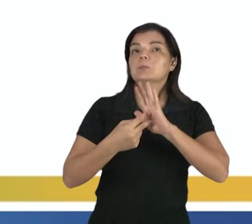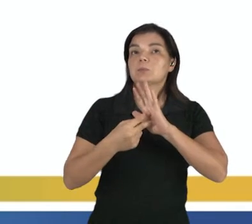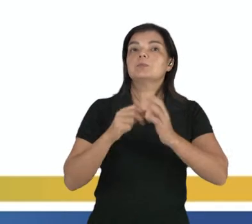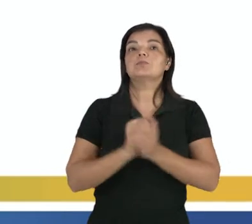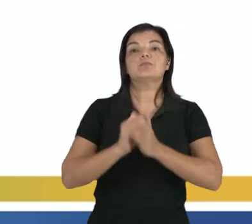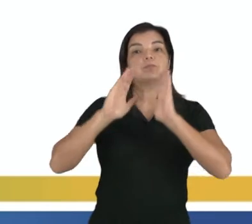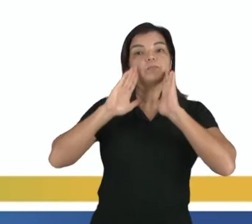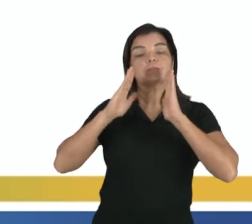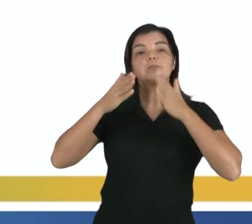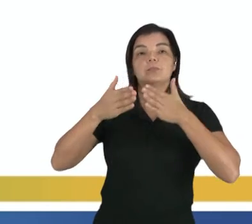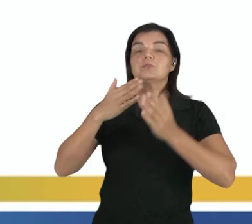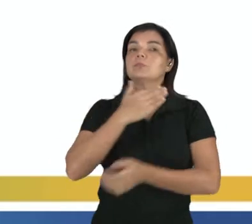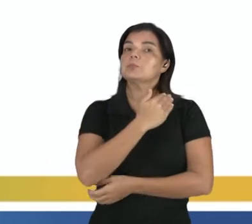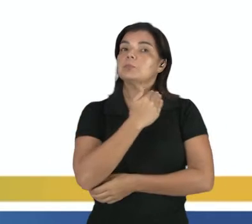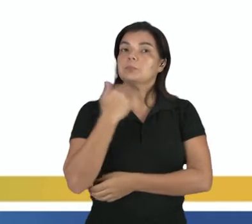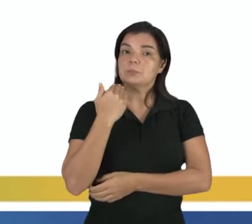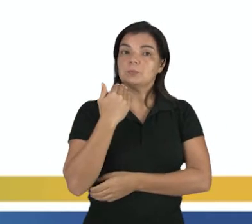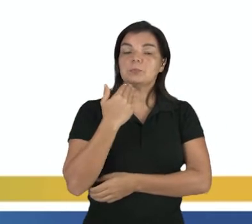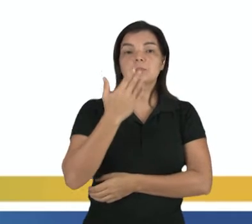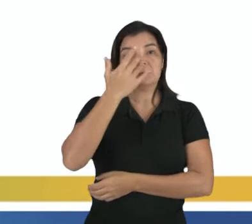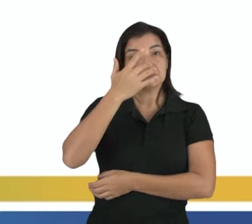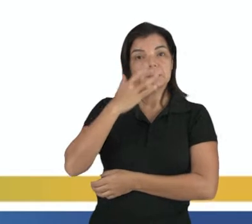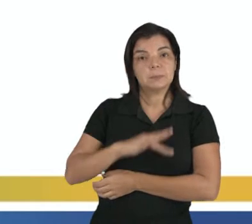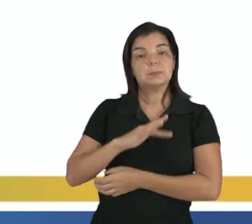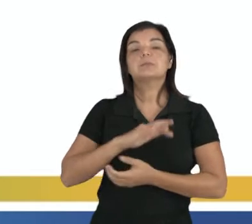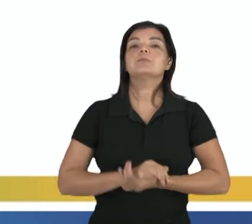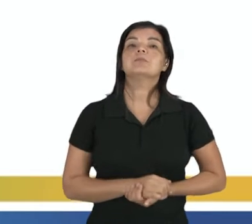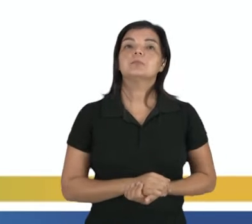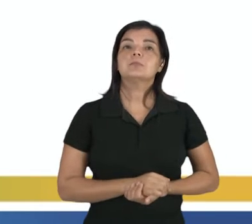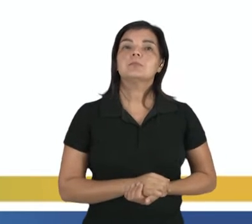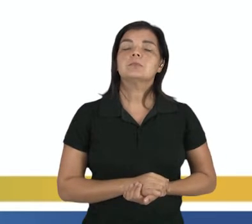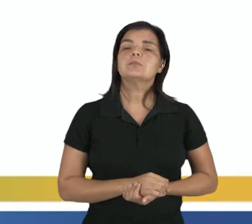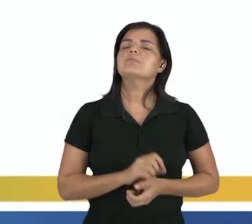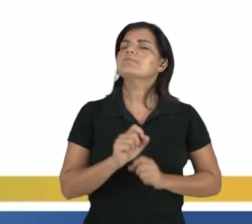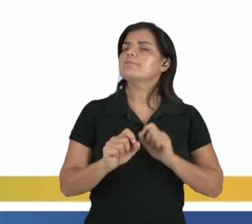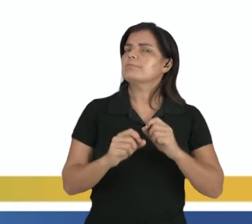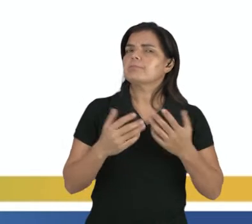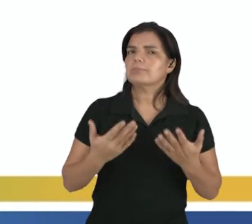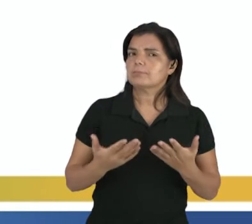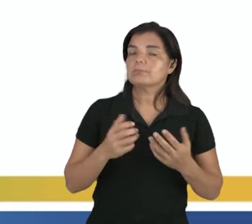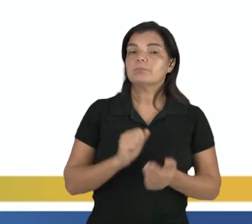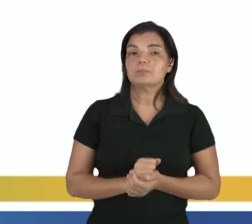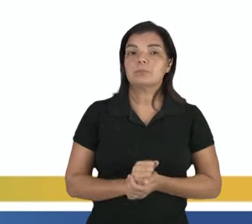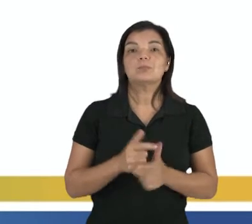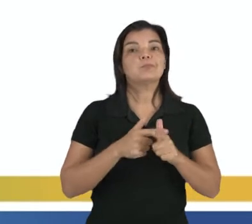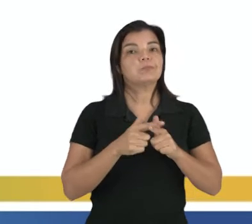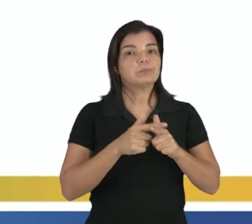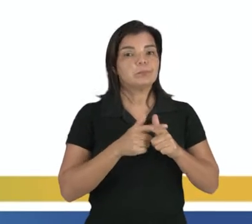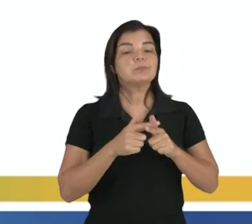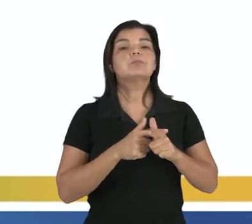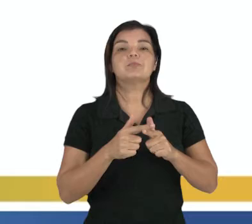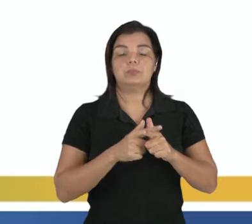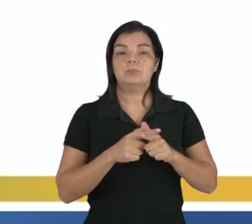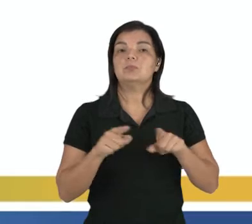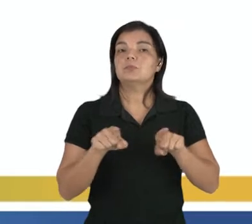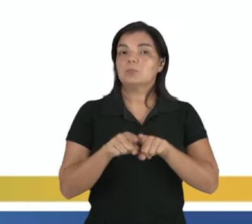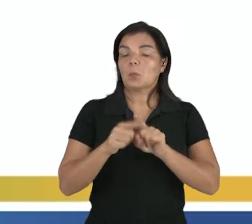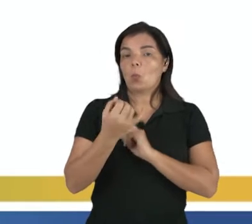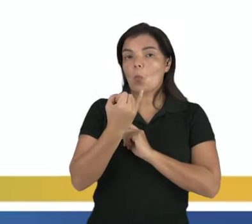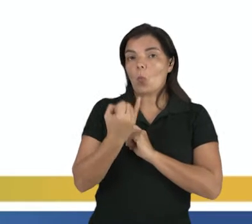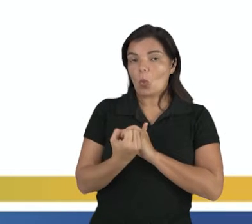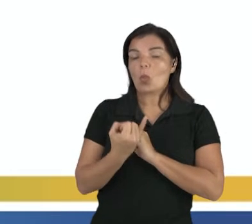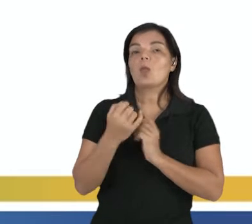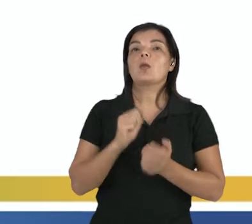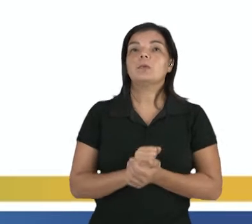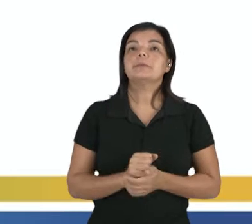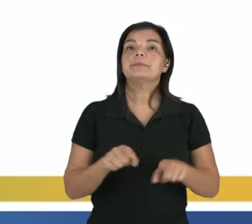é voltado para a mortalidade infantil. Ele reflete, né, as consequências da desnutrição e